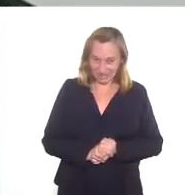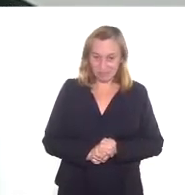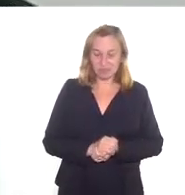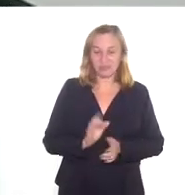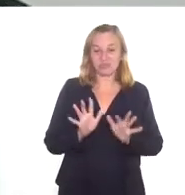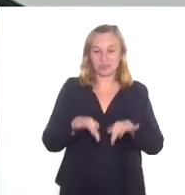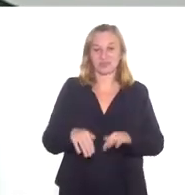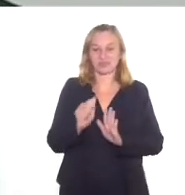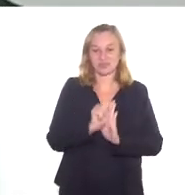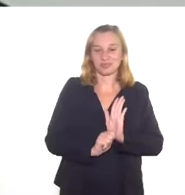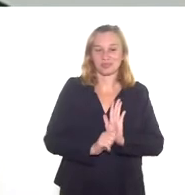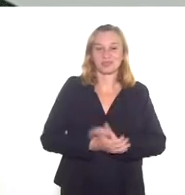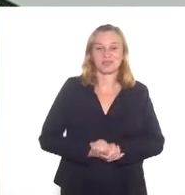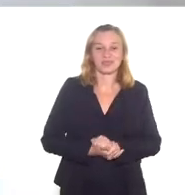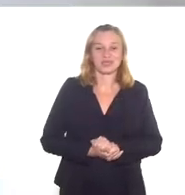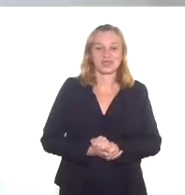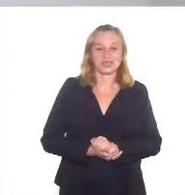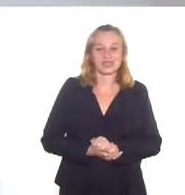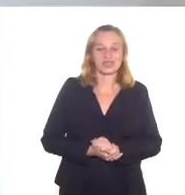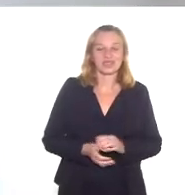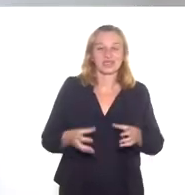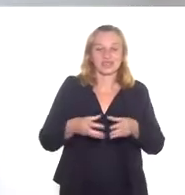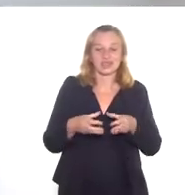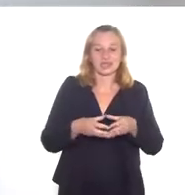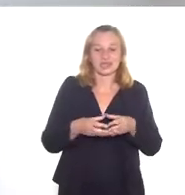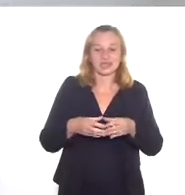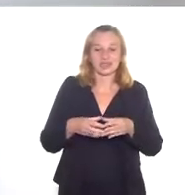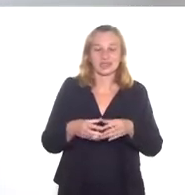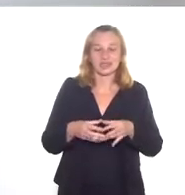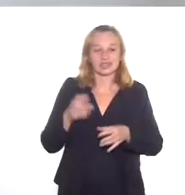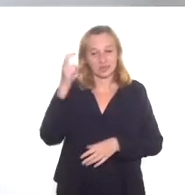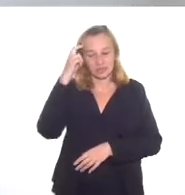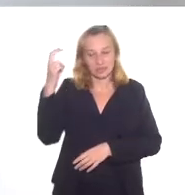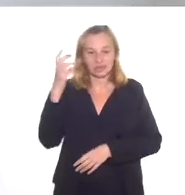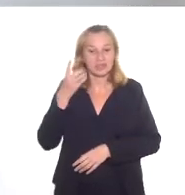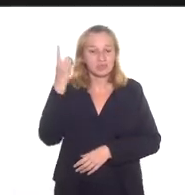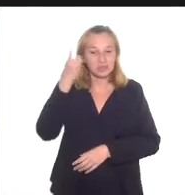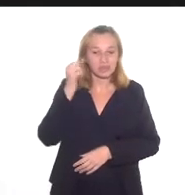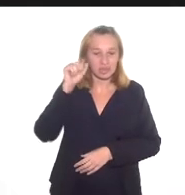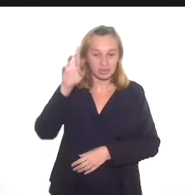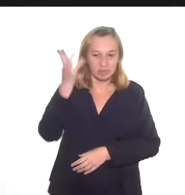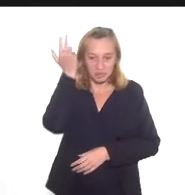forma final de redação. Ok. Pela Comissão de Cultura, deputado Eliomar Coelho.